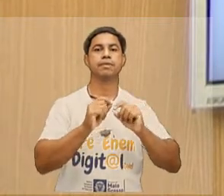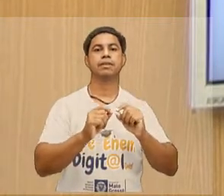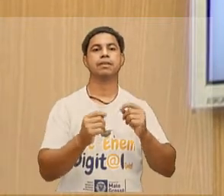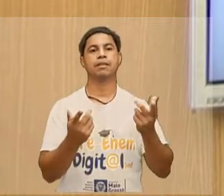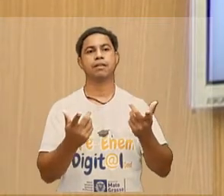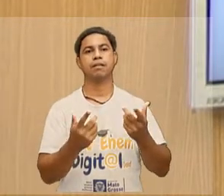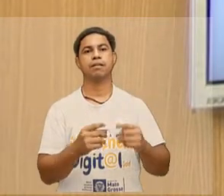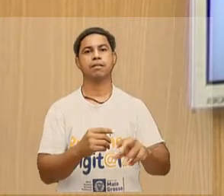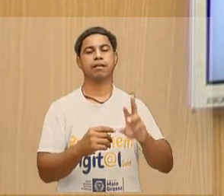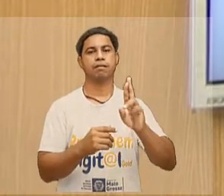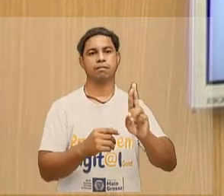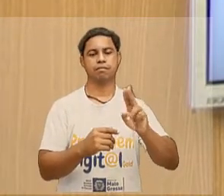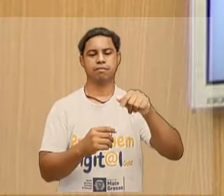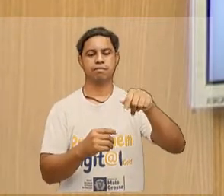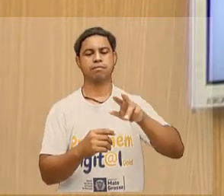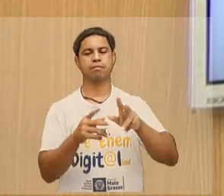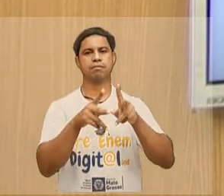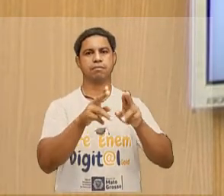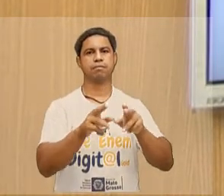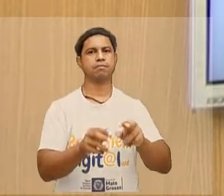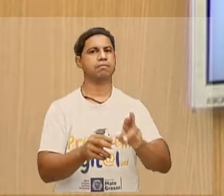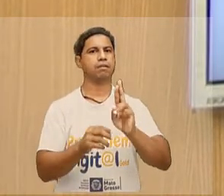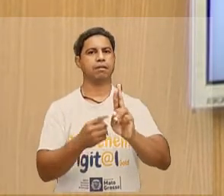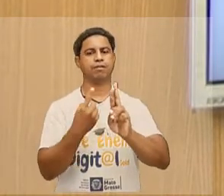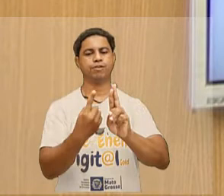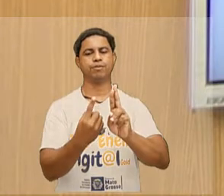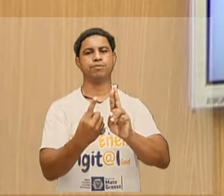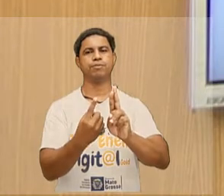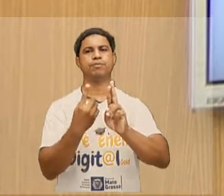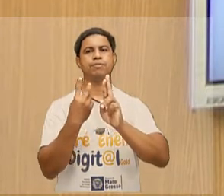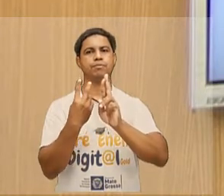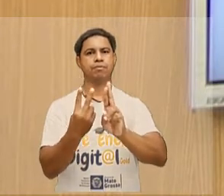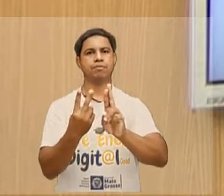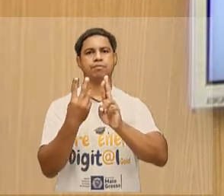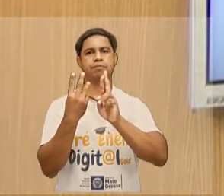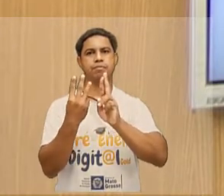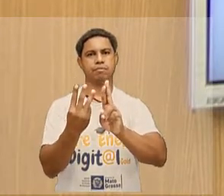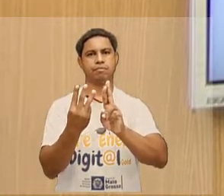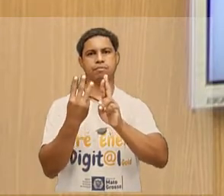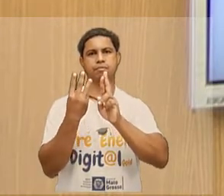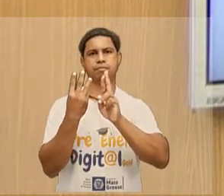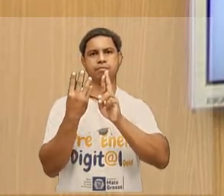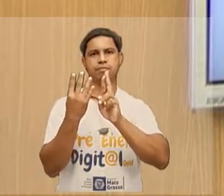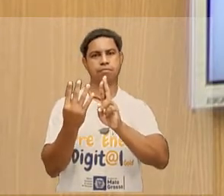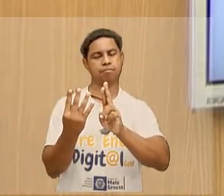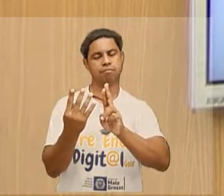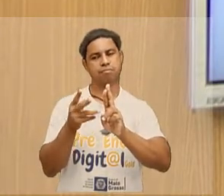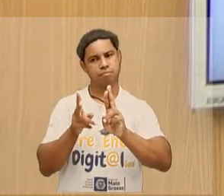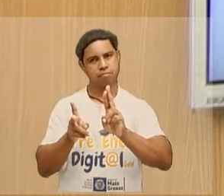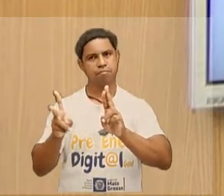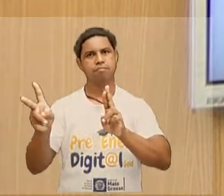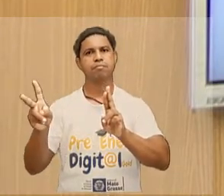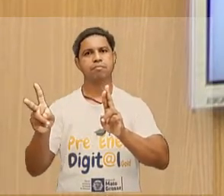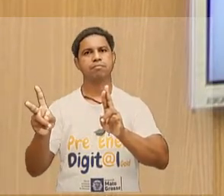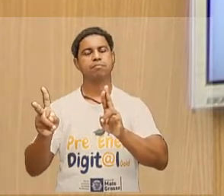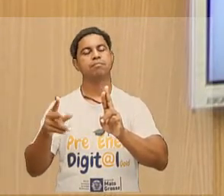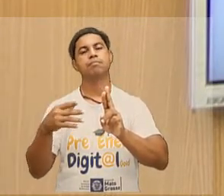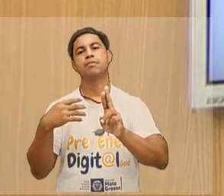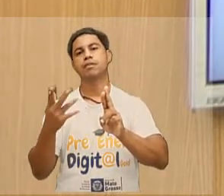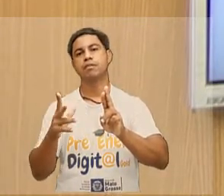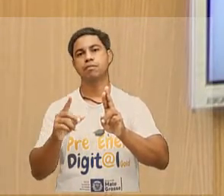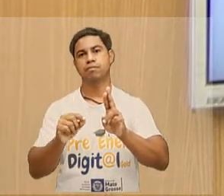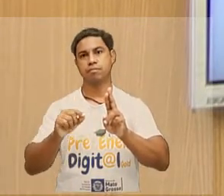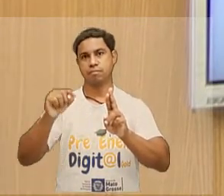à soma das resistências. Beleza? Desvantagem, ela aumenta ou é vantagem? A vantagem é que ela